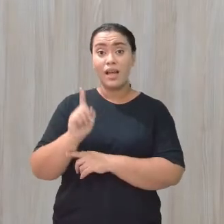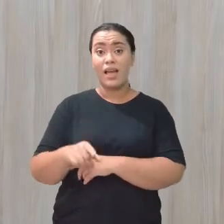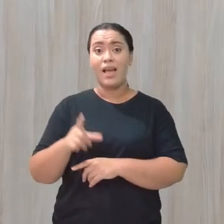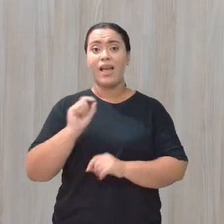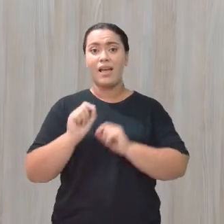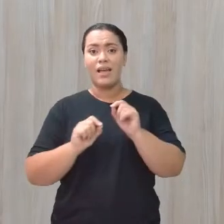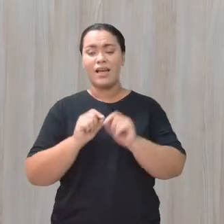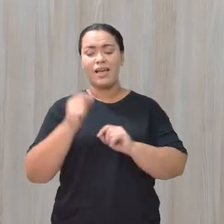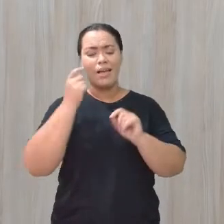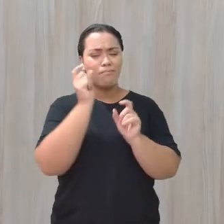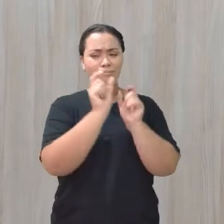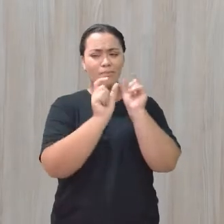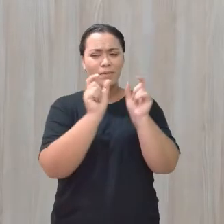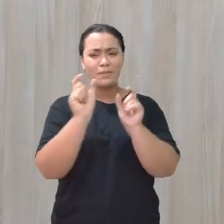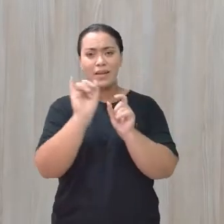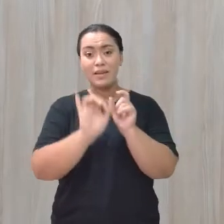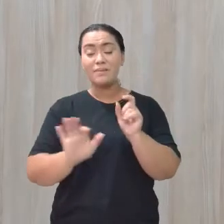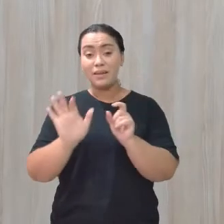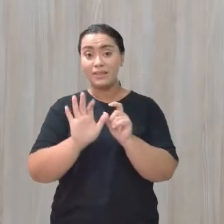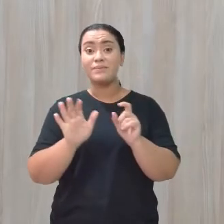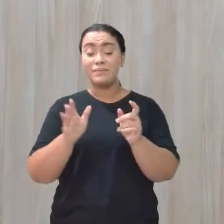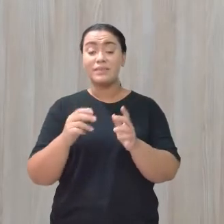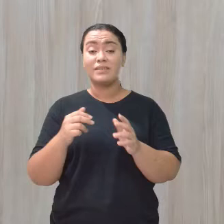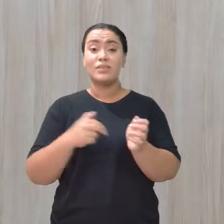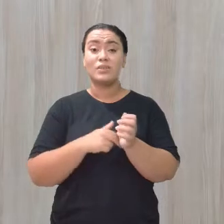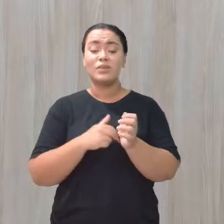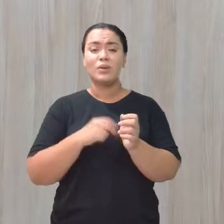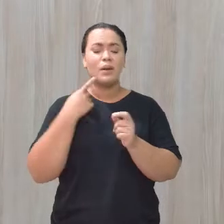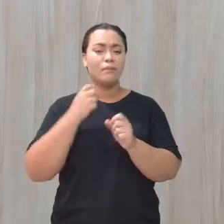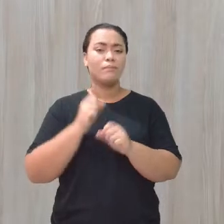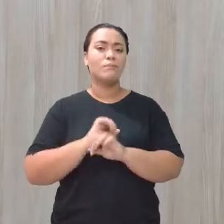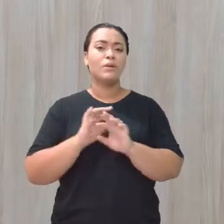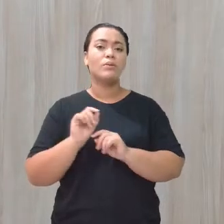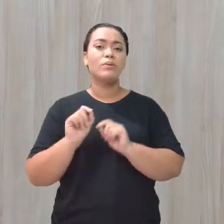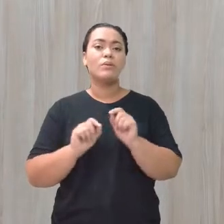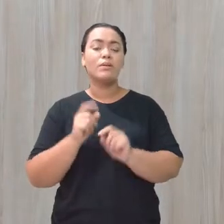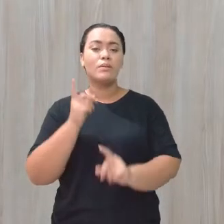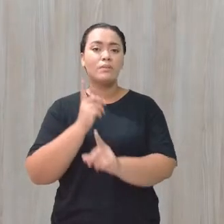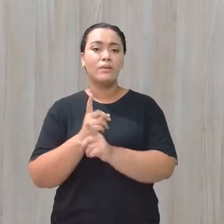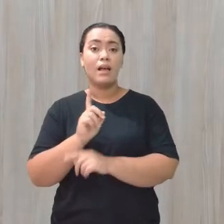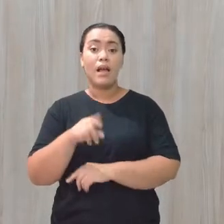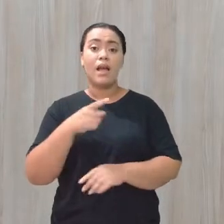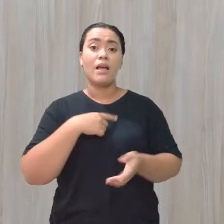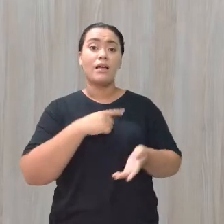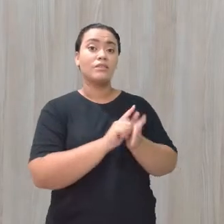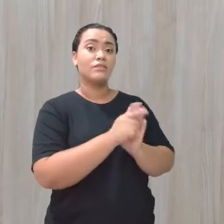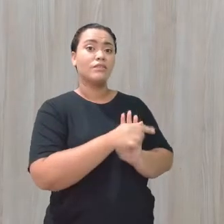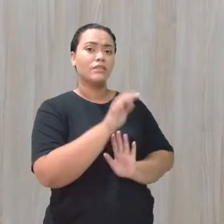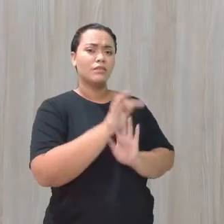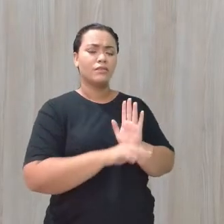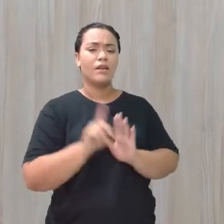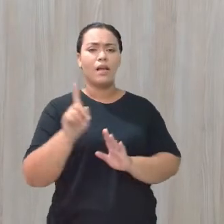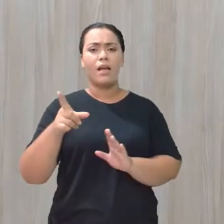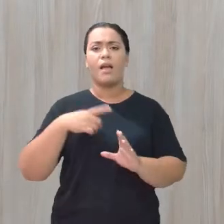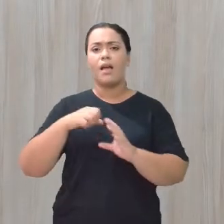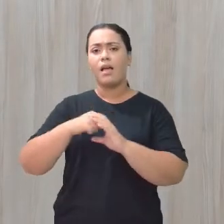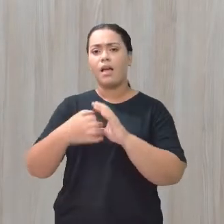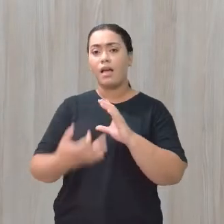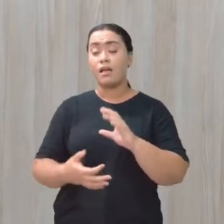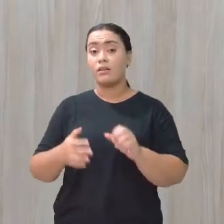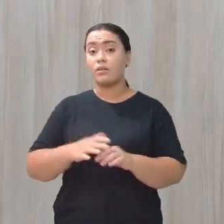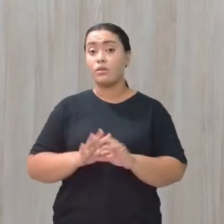de códigos. E a gente viu uma das características, estamos falando de um gênero textual. E todo